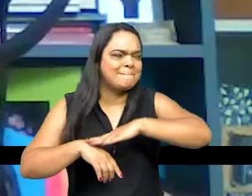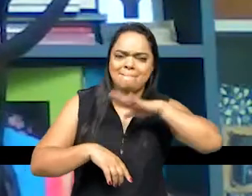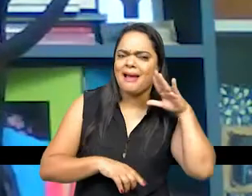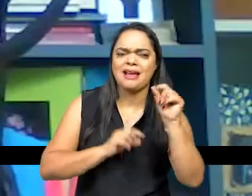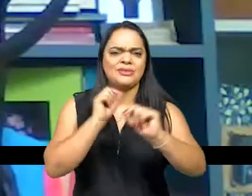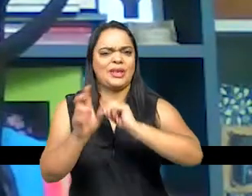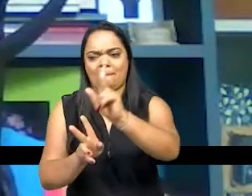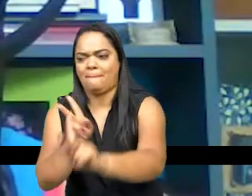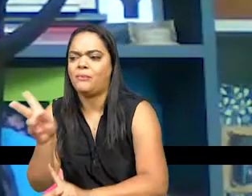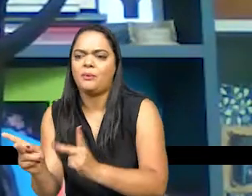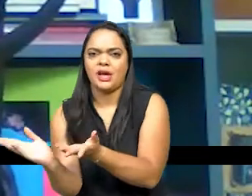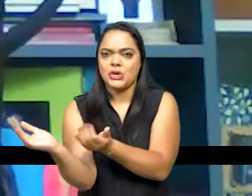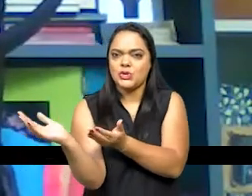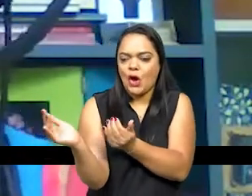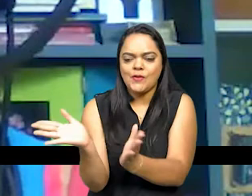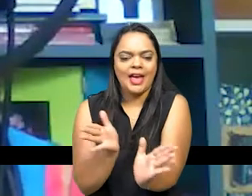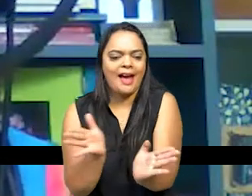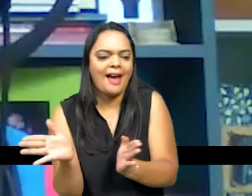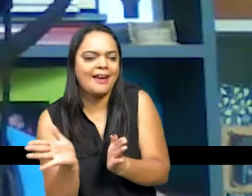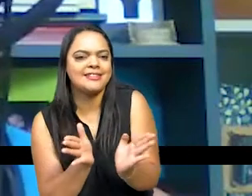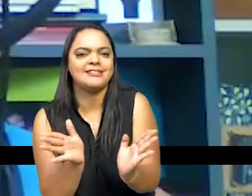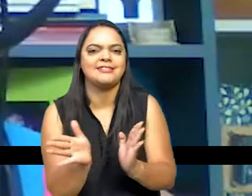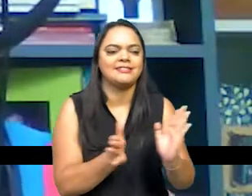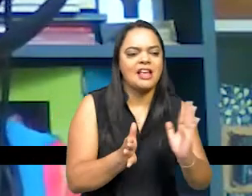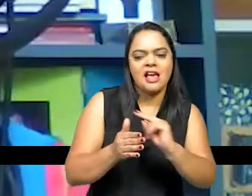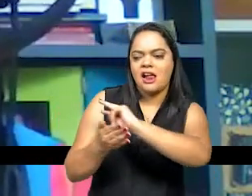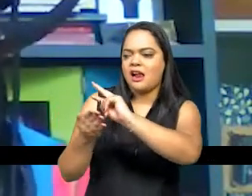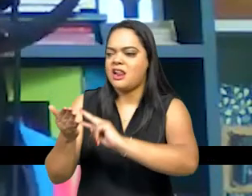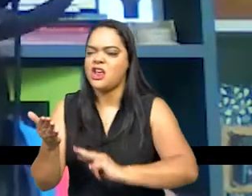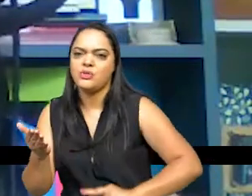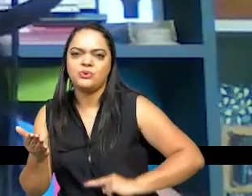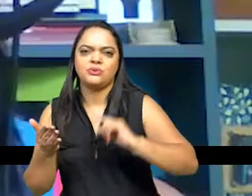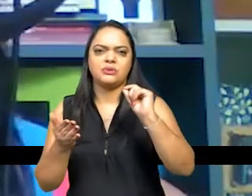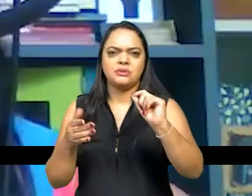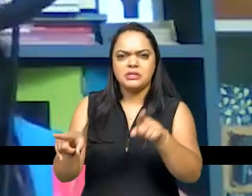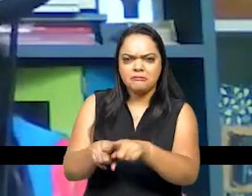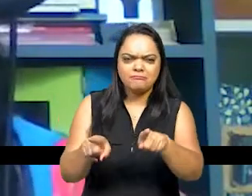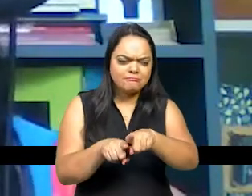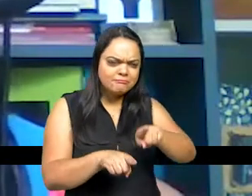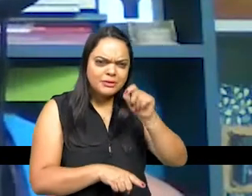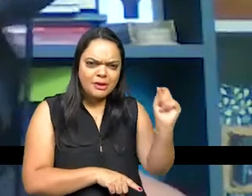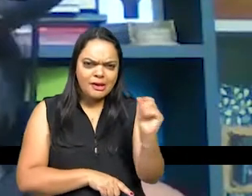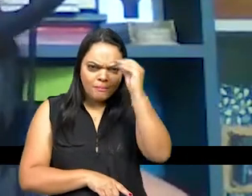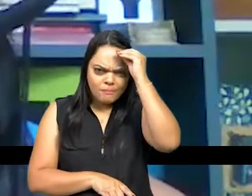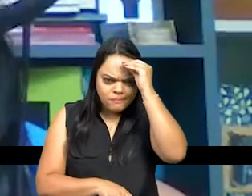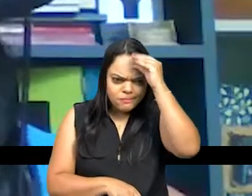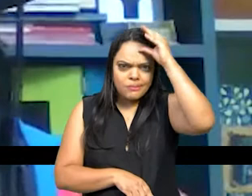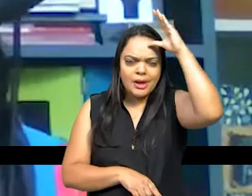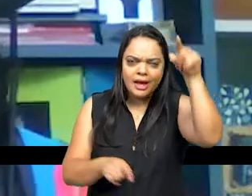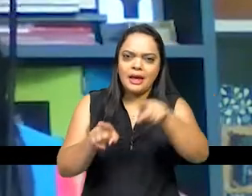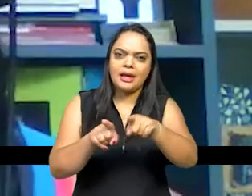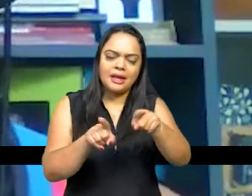mais a população jovem está tendo acesso a determinadas leituras, determinados intelectuais e também na